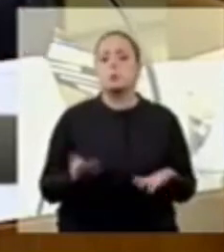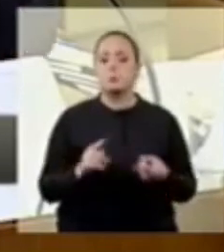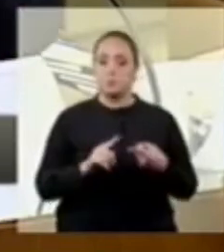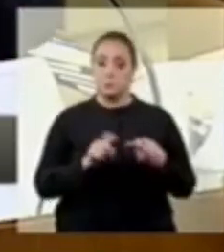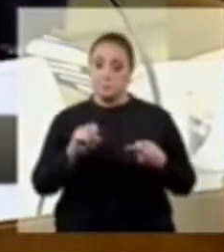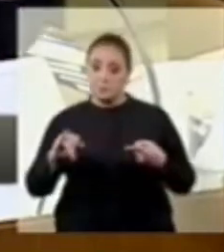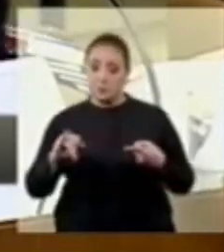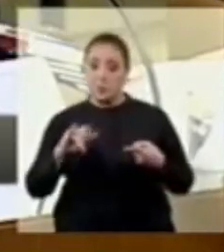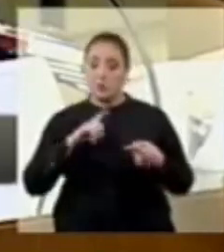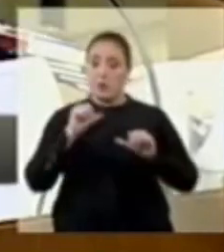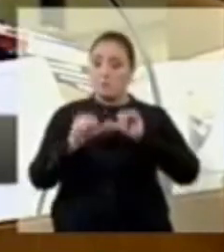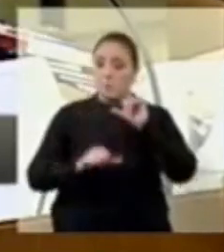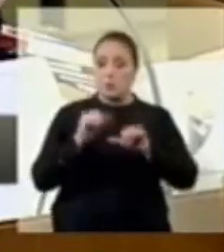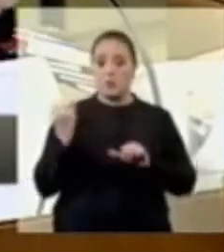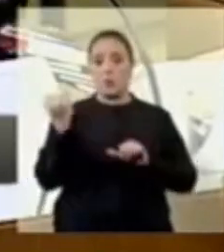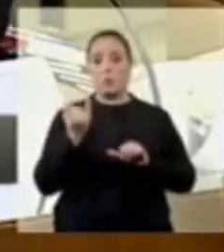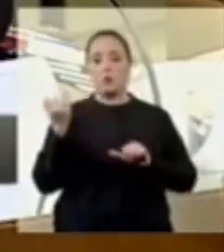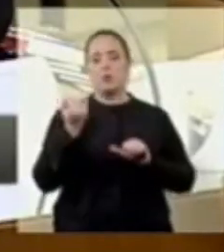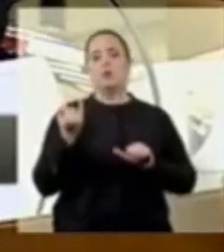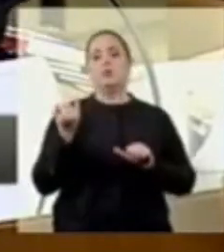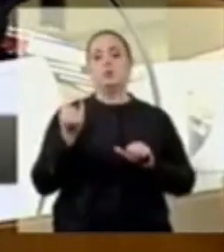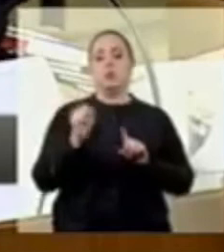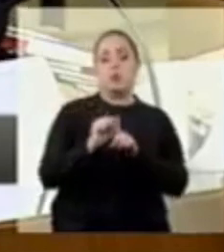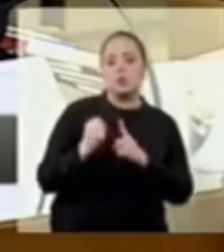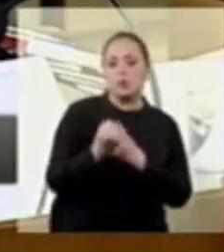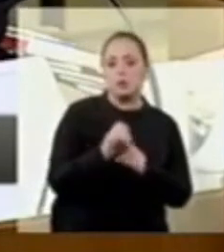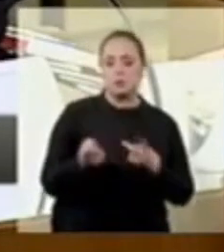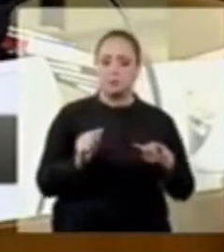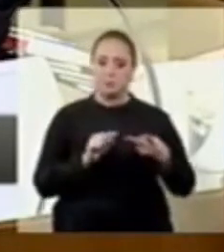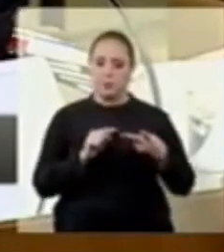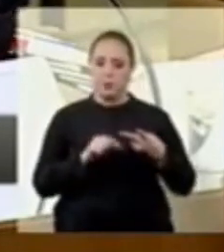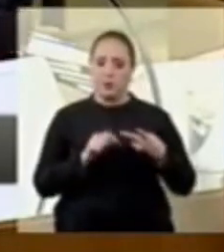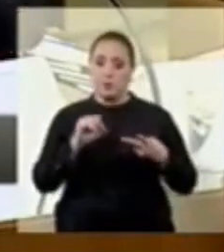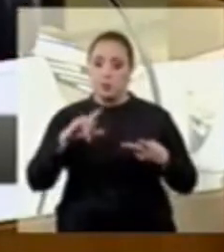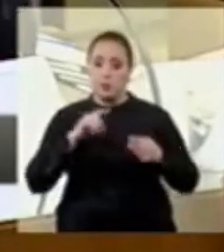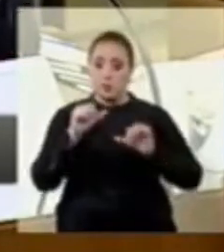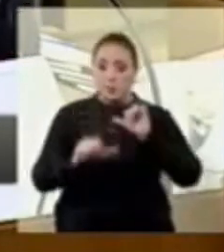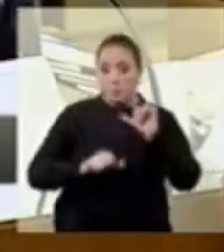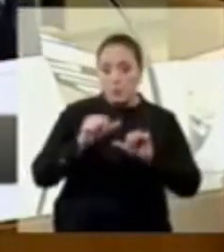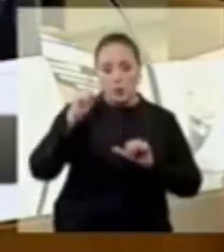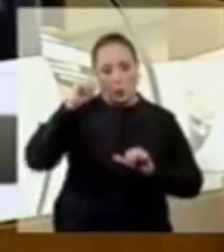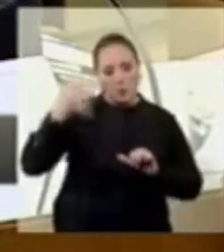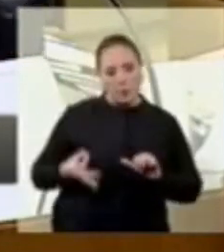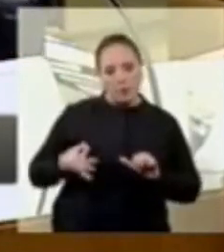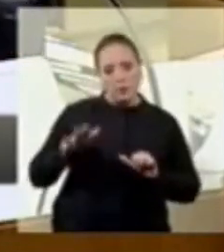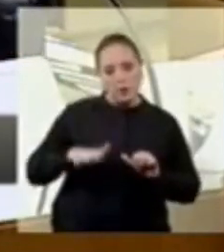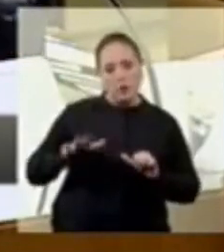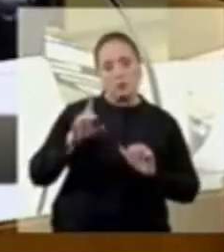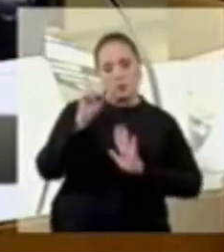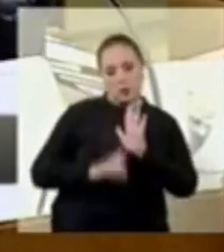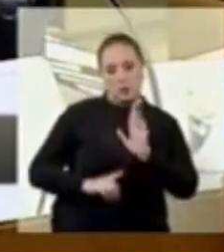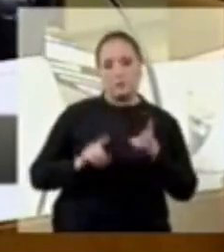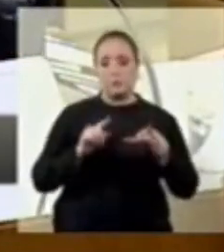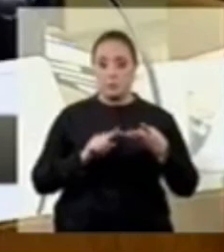uma mudança relevante na realidade social 2 houve uma mudança na compreensão do direito 3